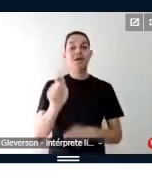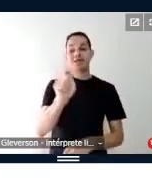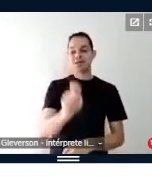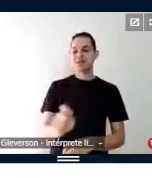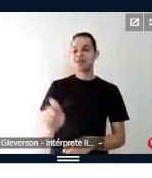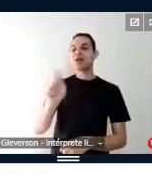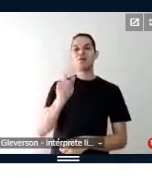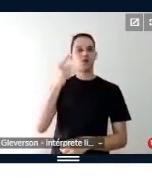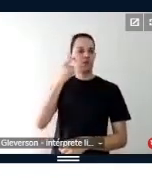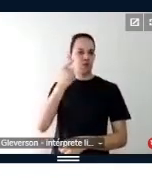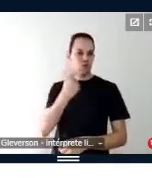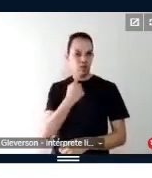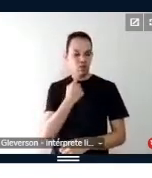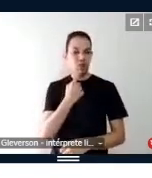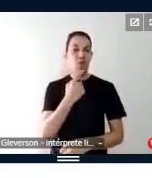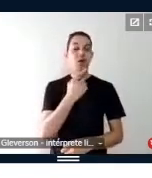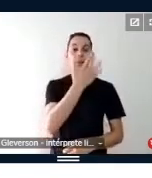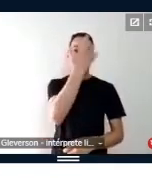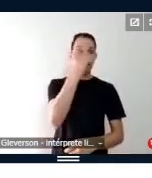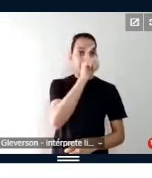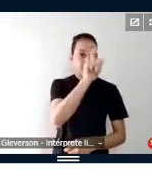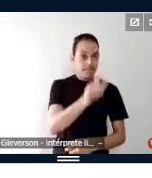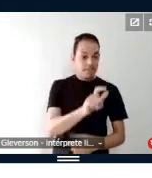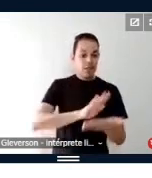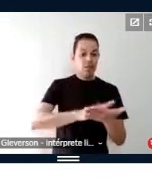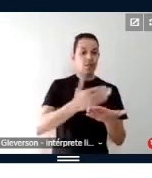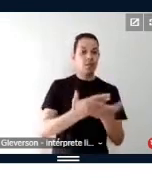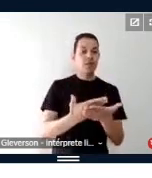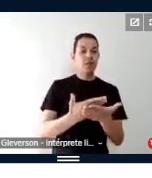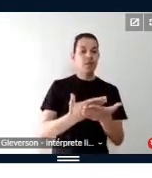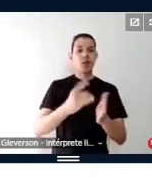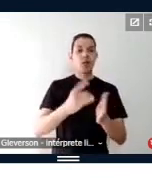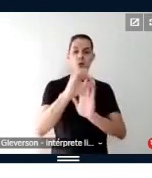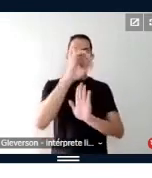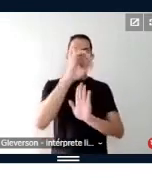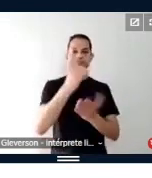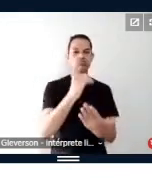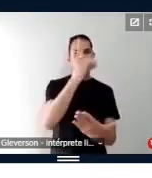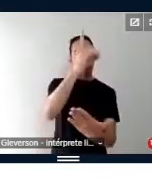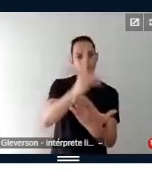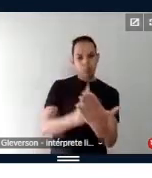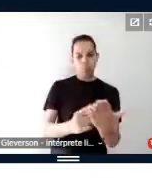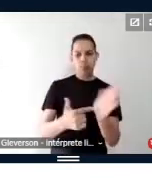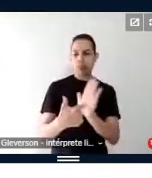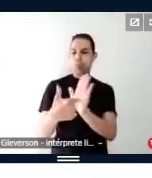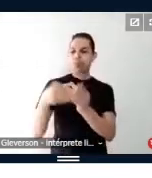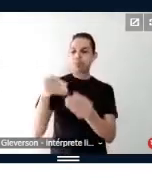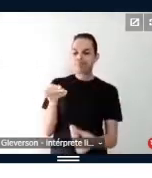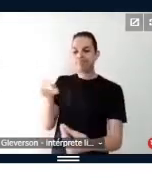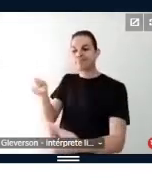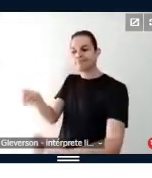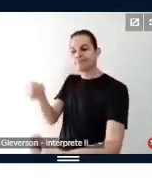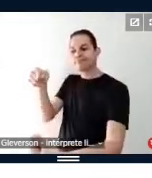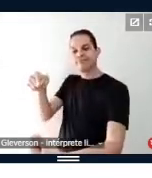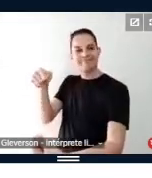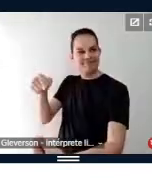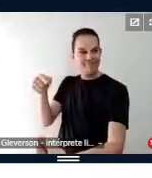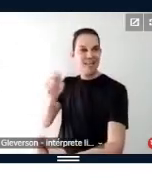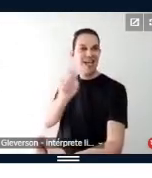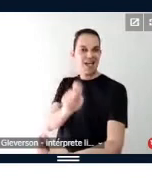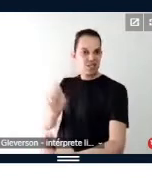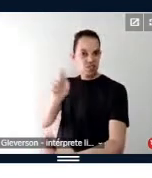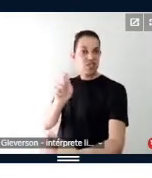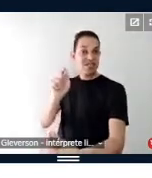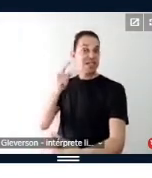então o intérprete tem que apresentar uma declaração de uma associação de surdos, não há, ali não foi identificado menção ao papel das